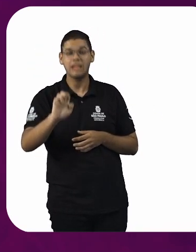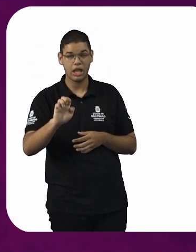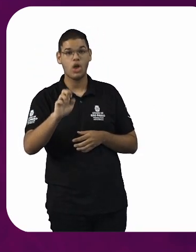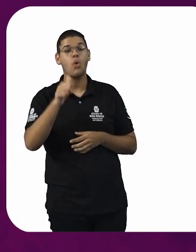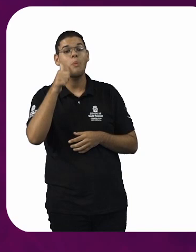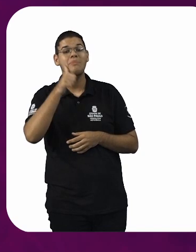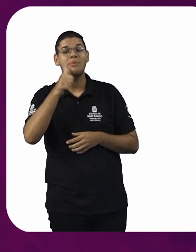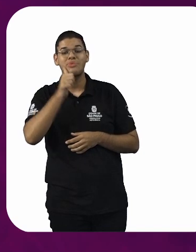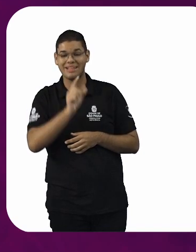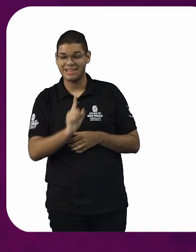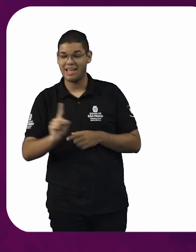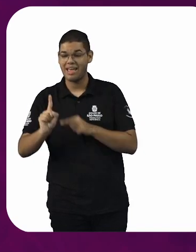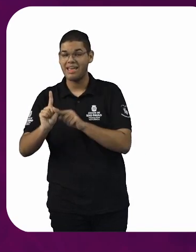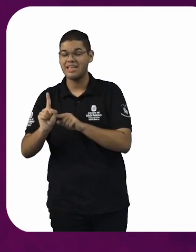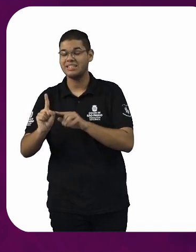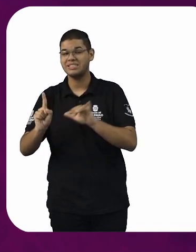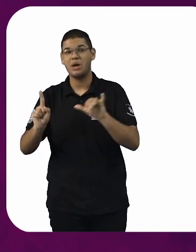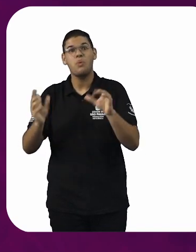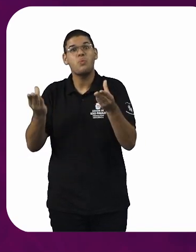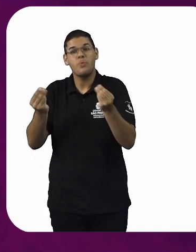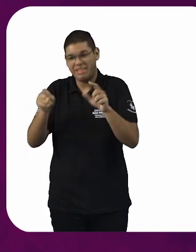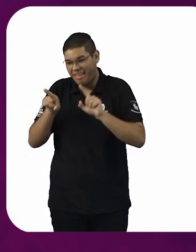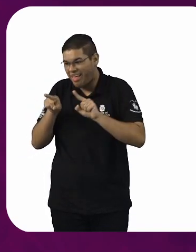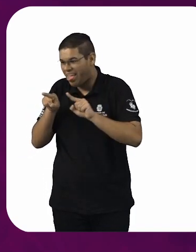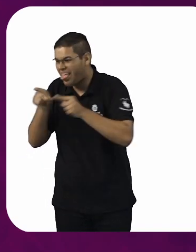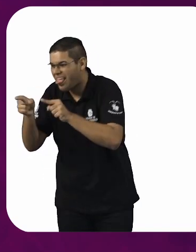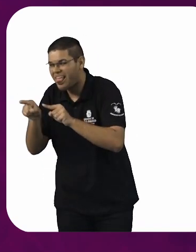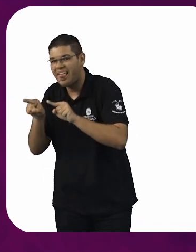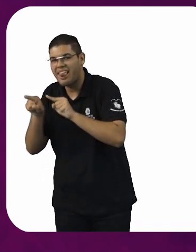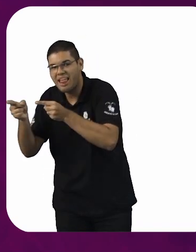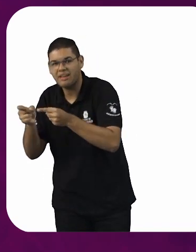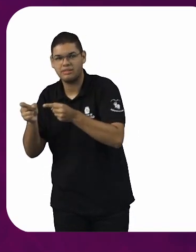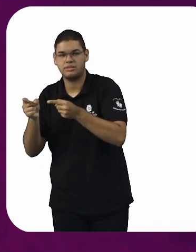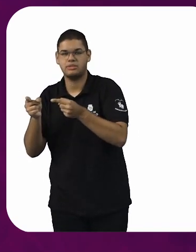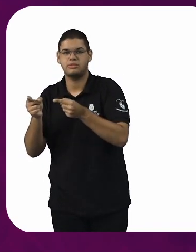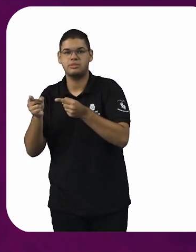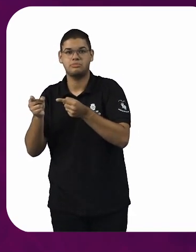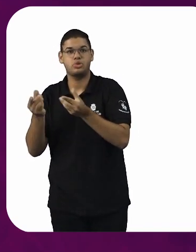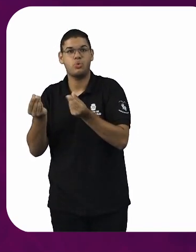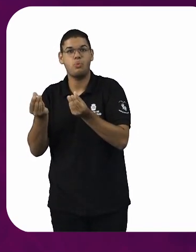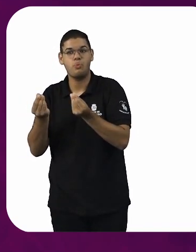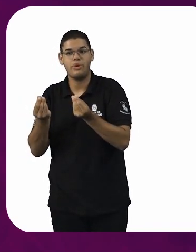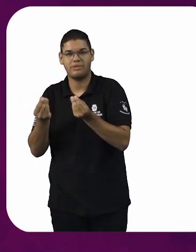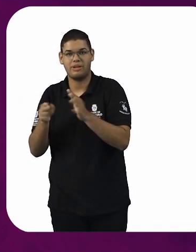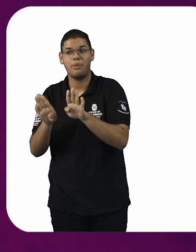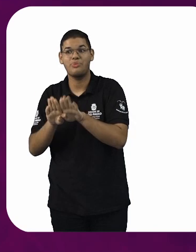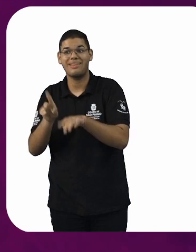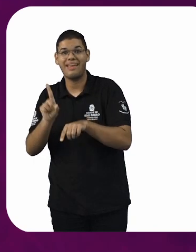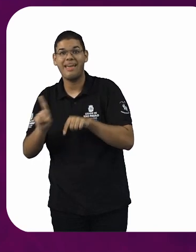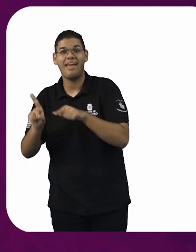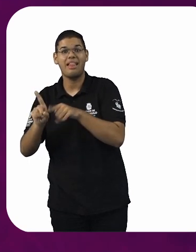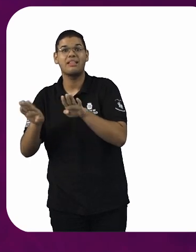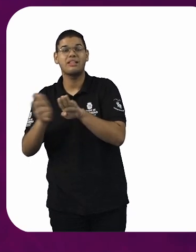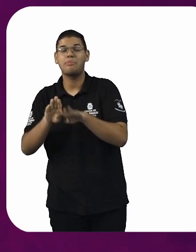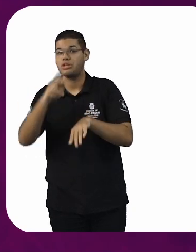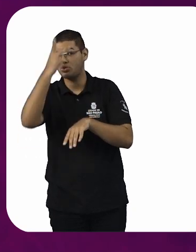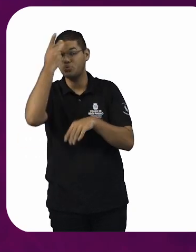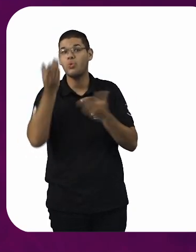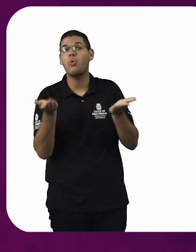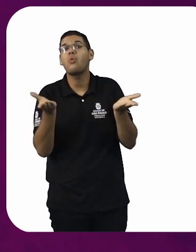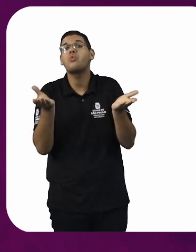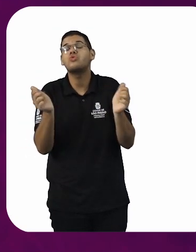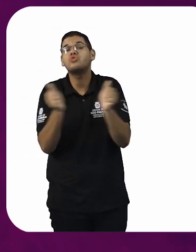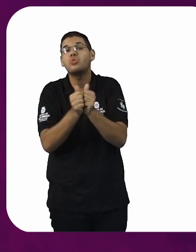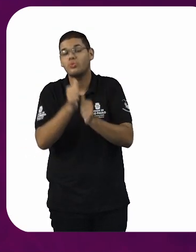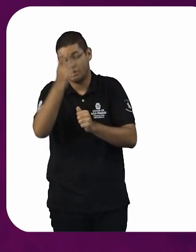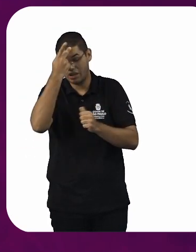que havia sido condenada por injúria racial contra uma funcionária. A alegação era que essa senhora não poderia